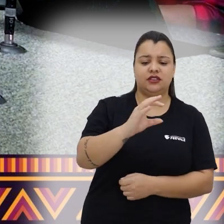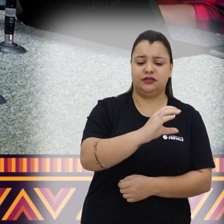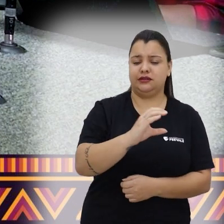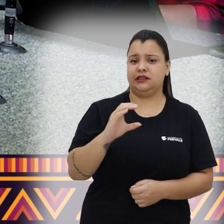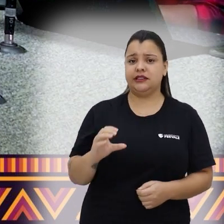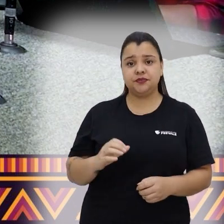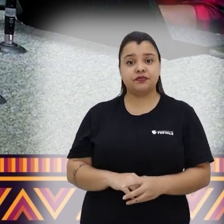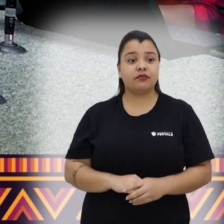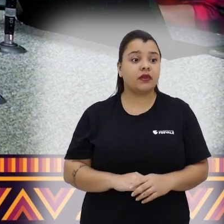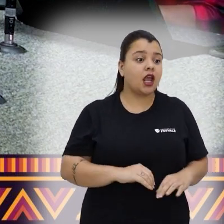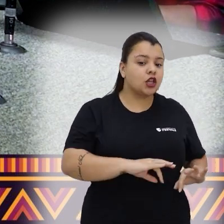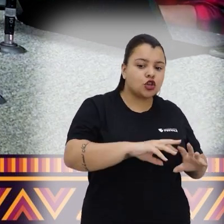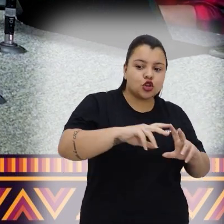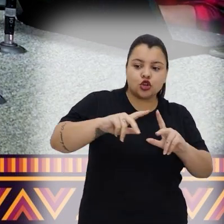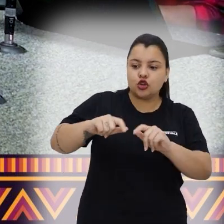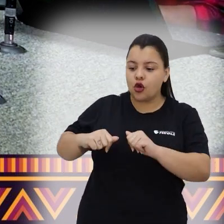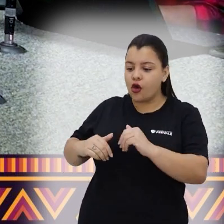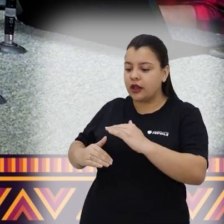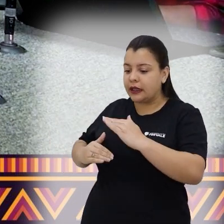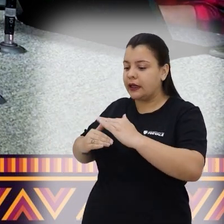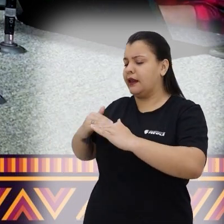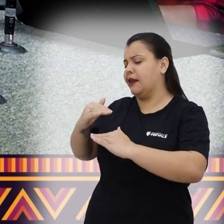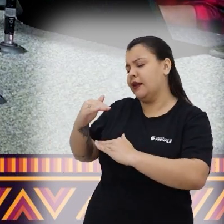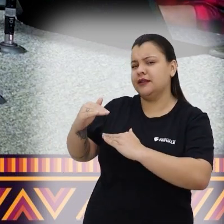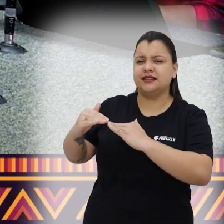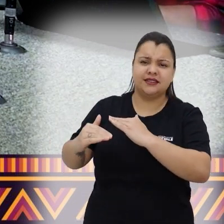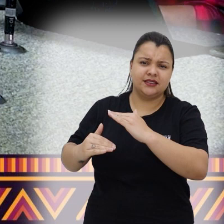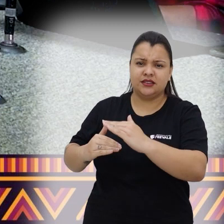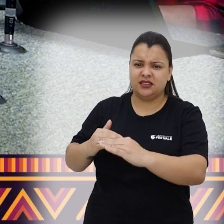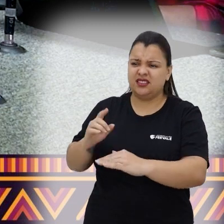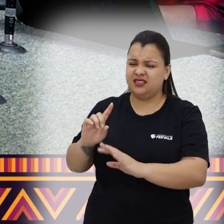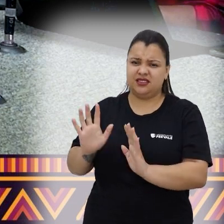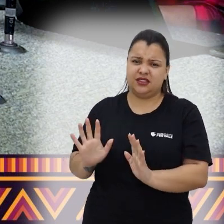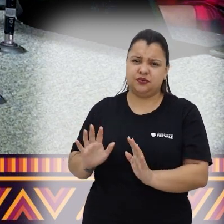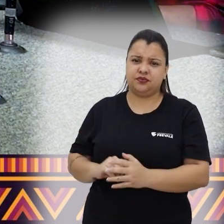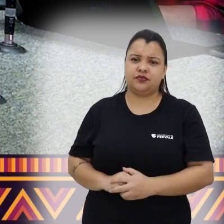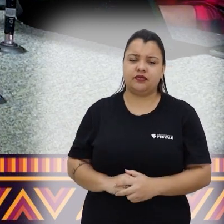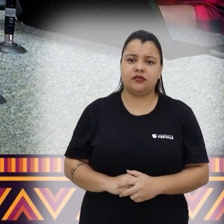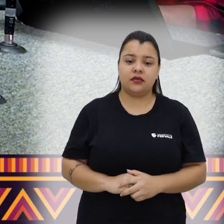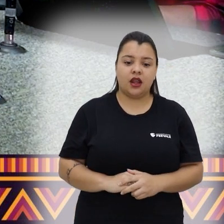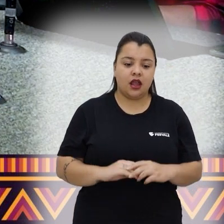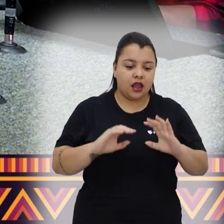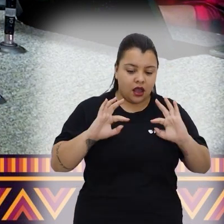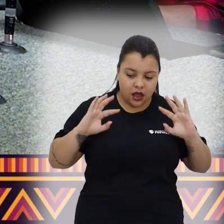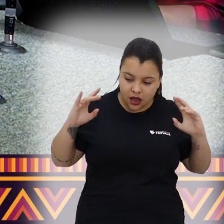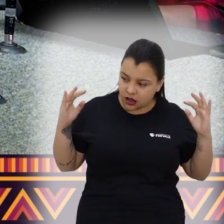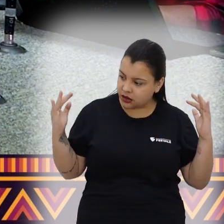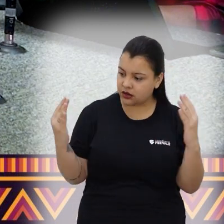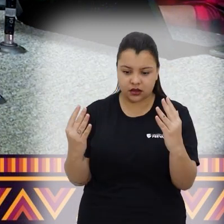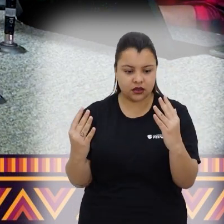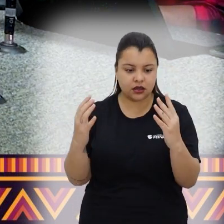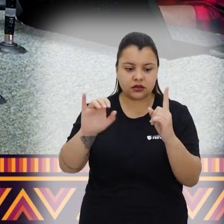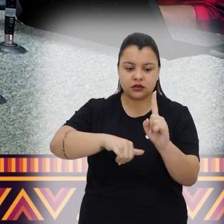toda essa caminhada, e aí, sem meias palavras, ela é cercada de perversidade,